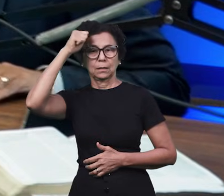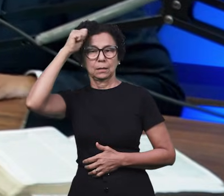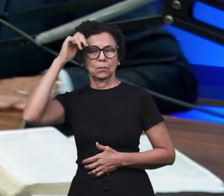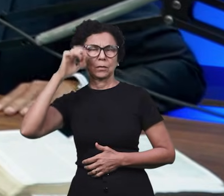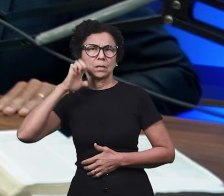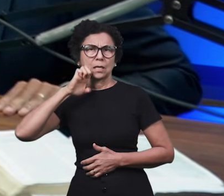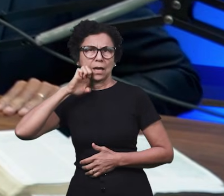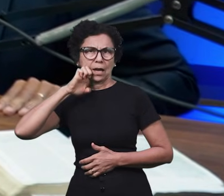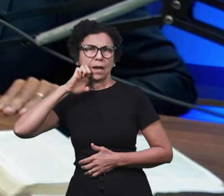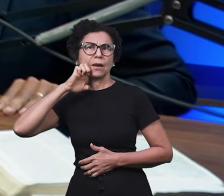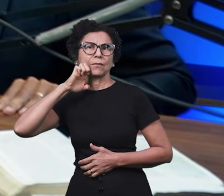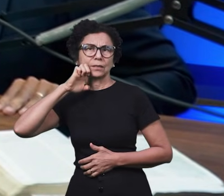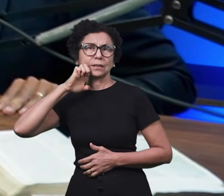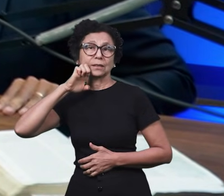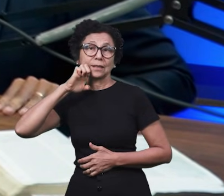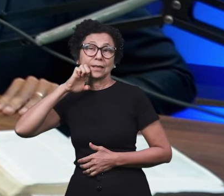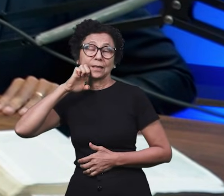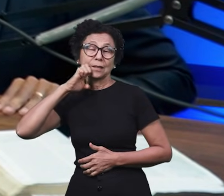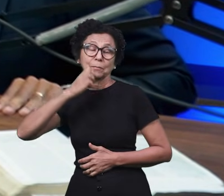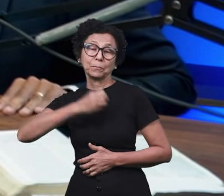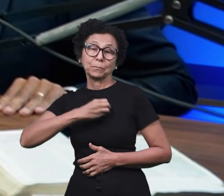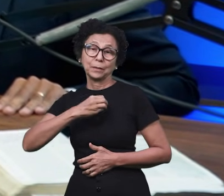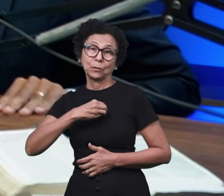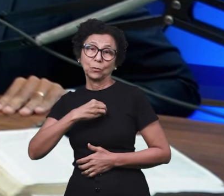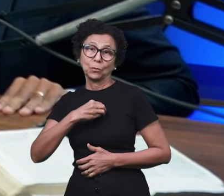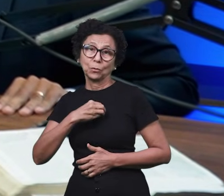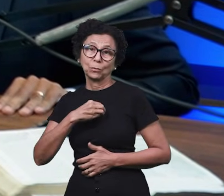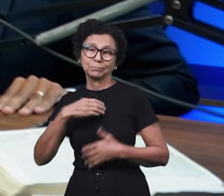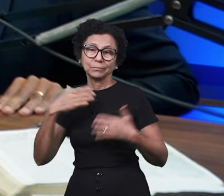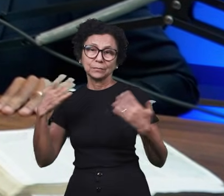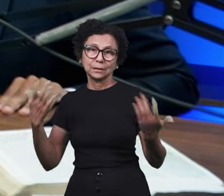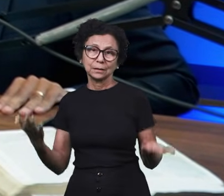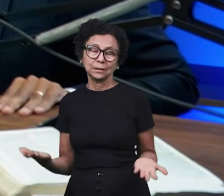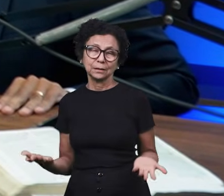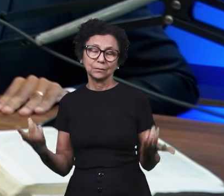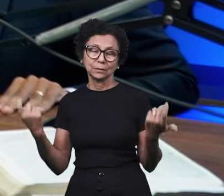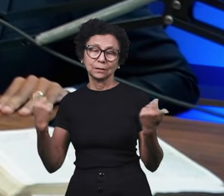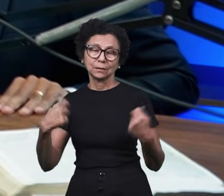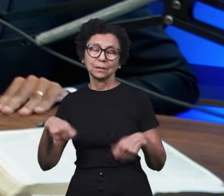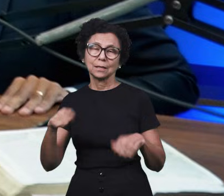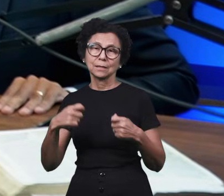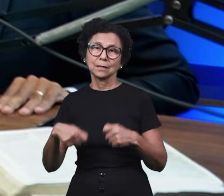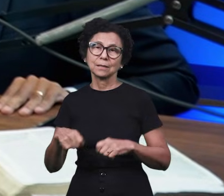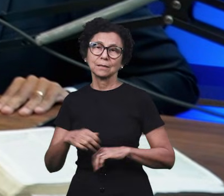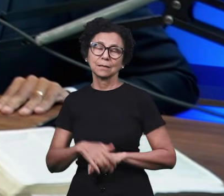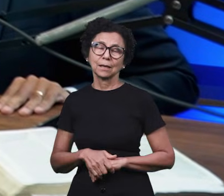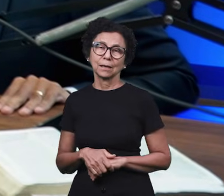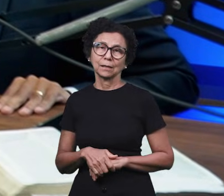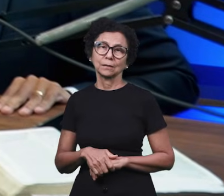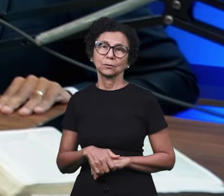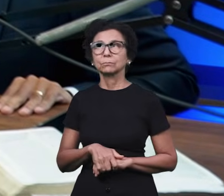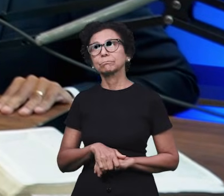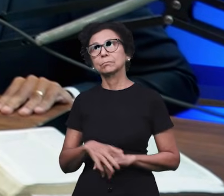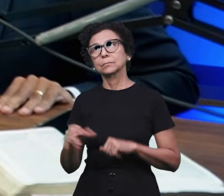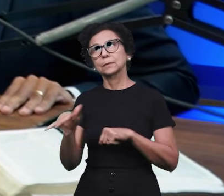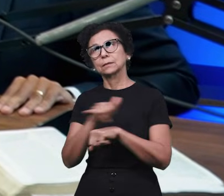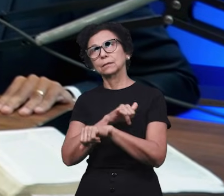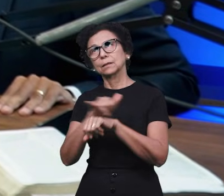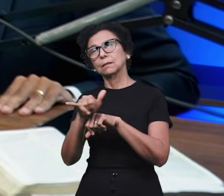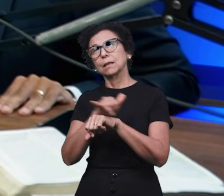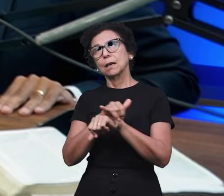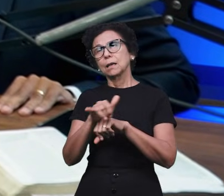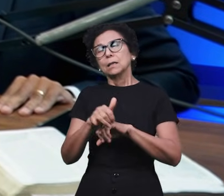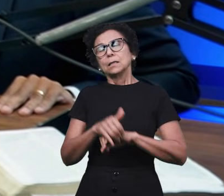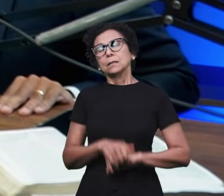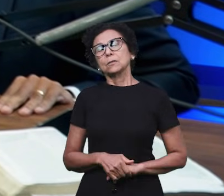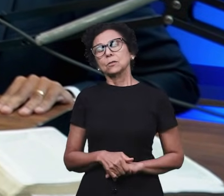e ficou preso a esta terra. E foi necessário um resgate para trazer uma